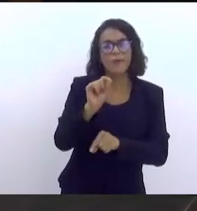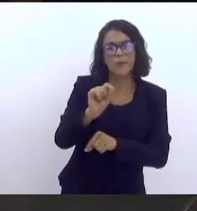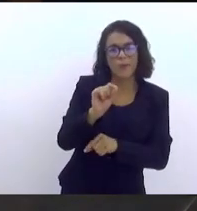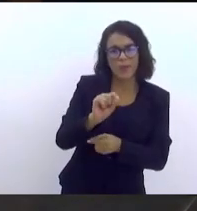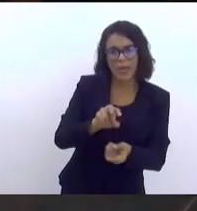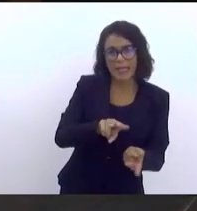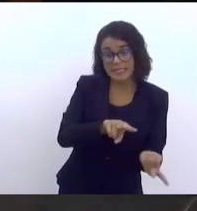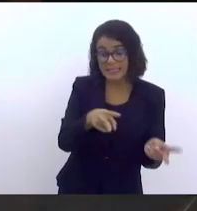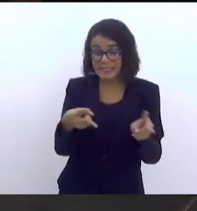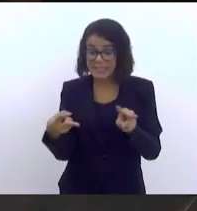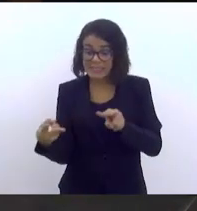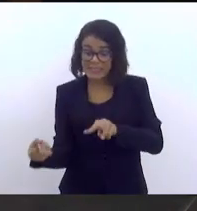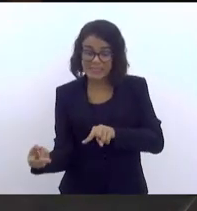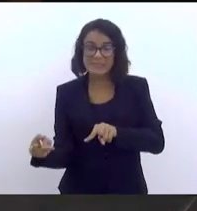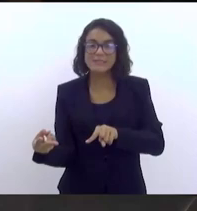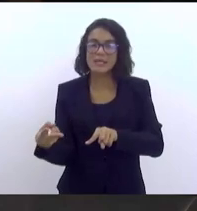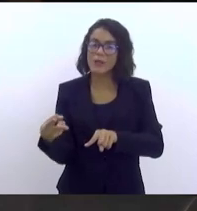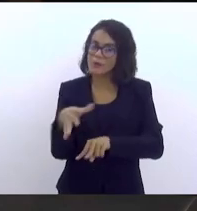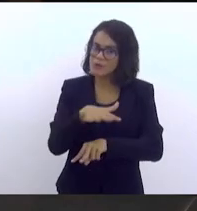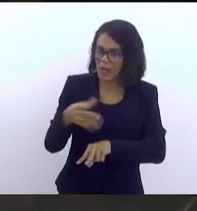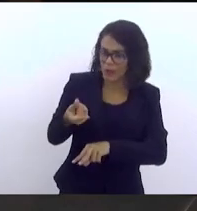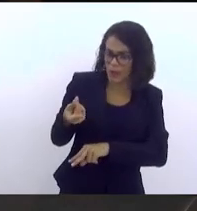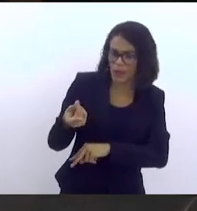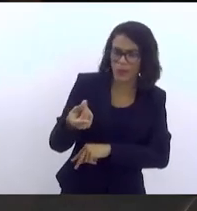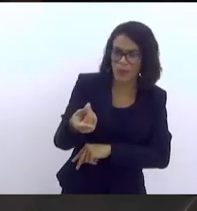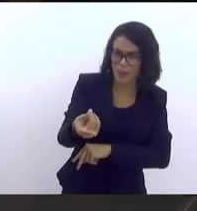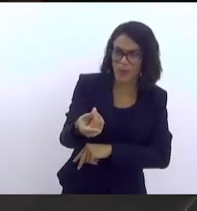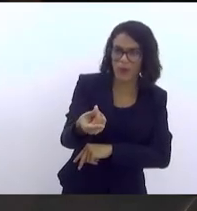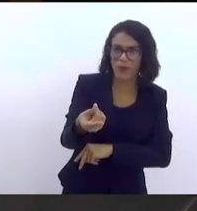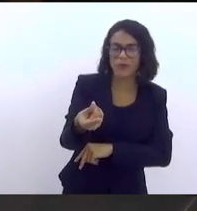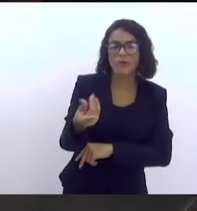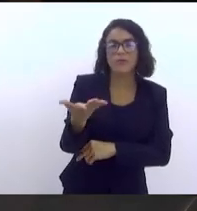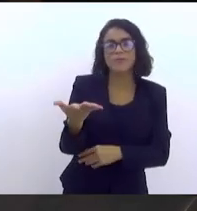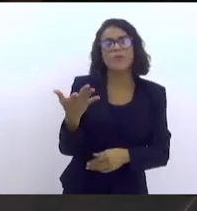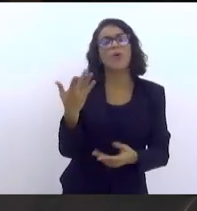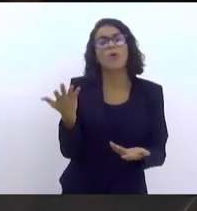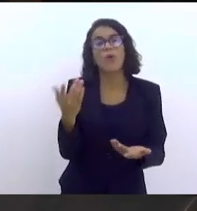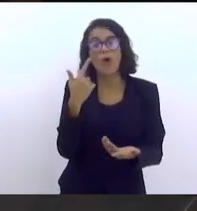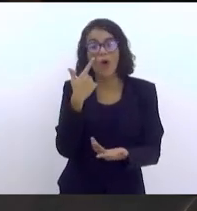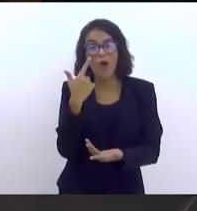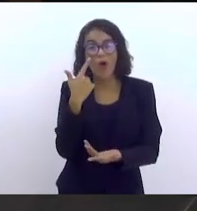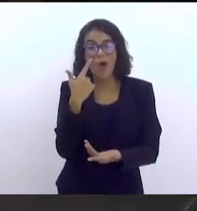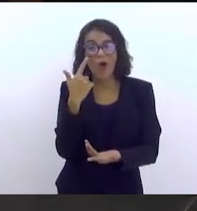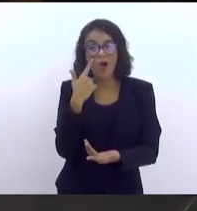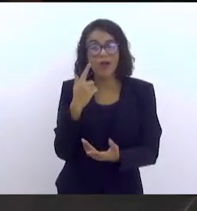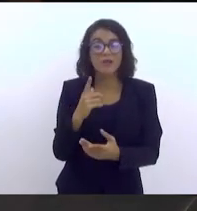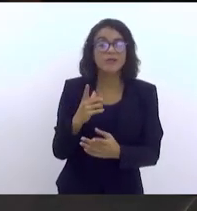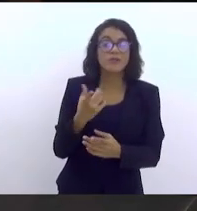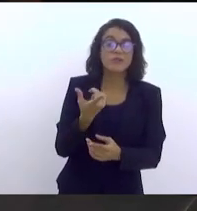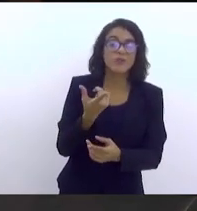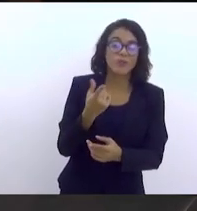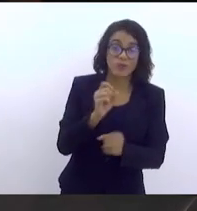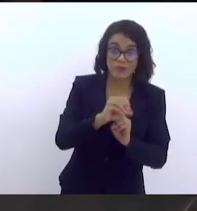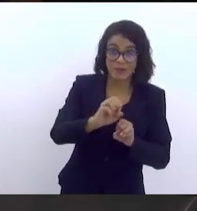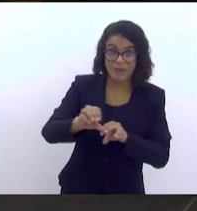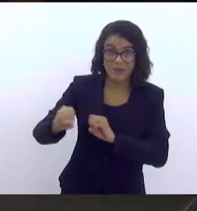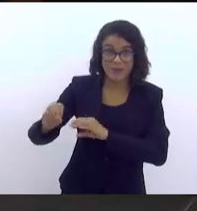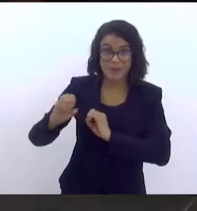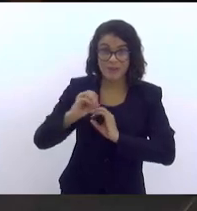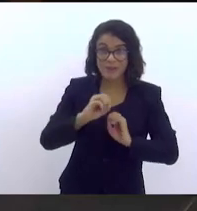transitório em um estado crônico queria chamar atenção para o valor dos nessa discussão